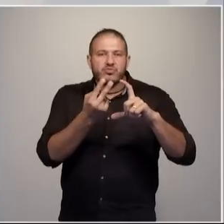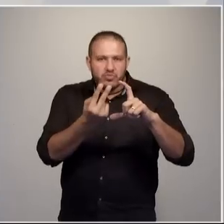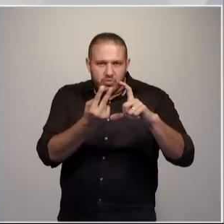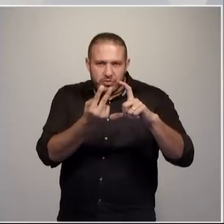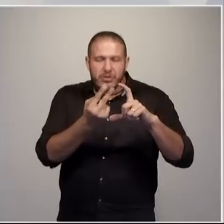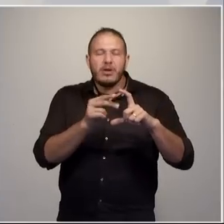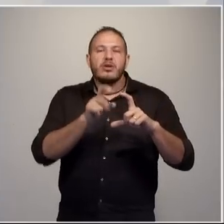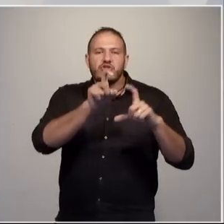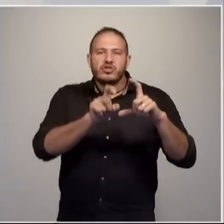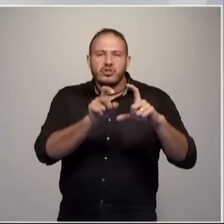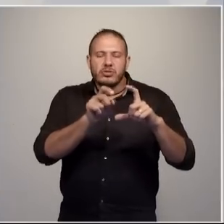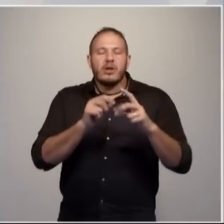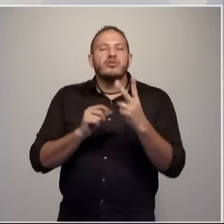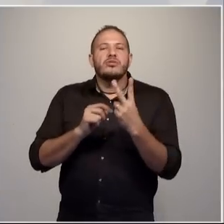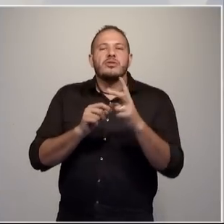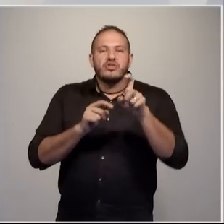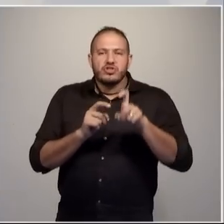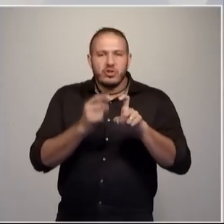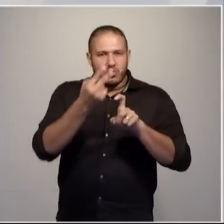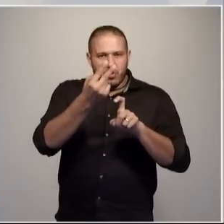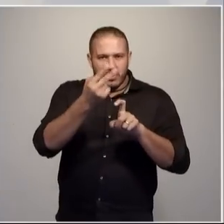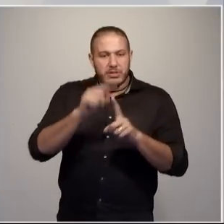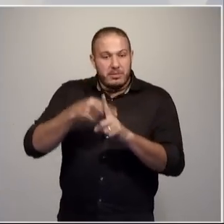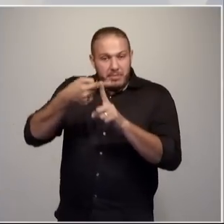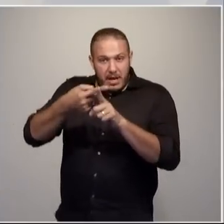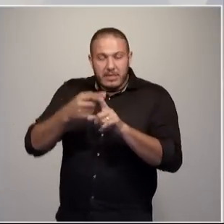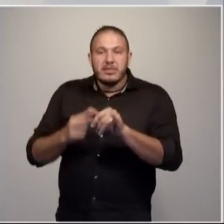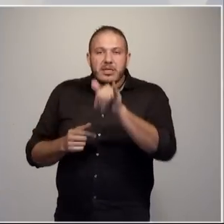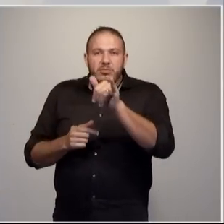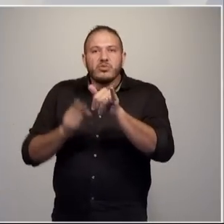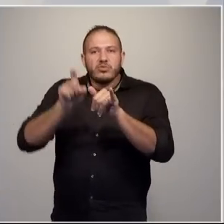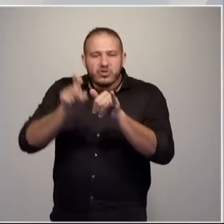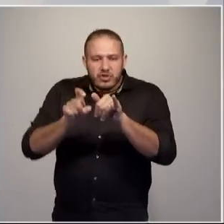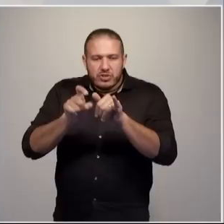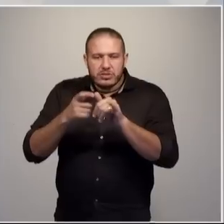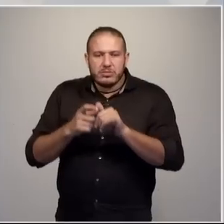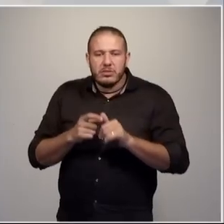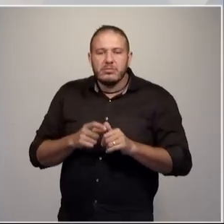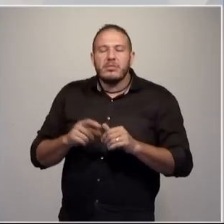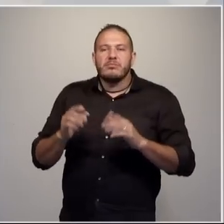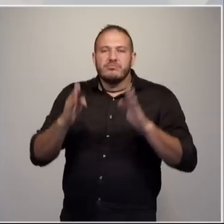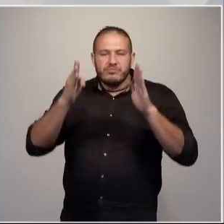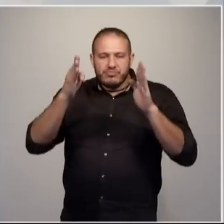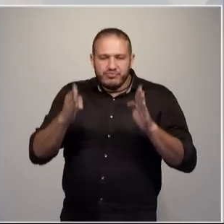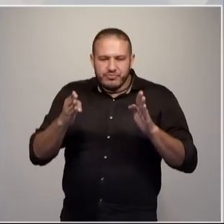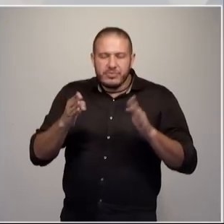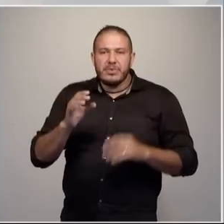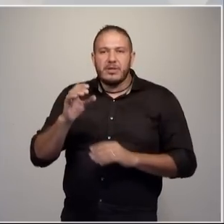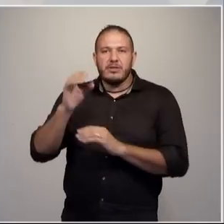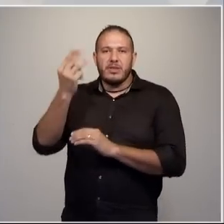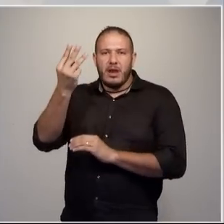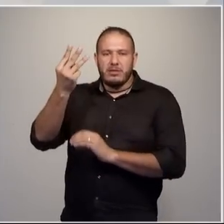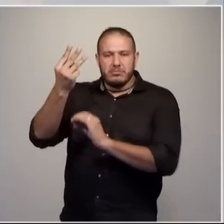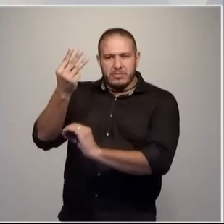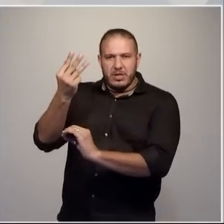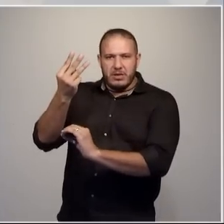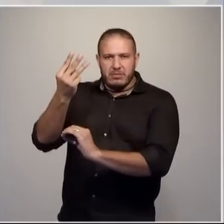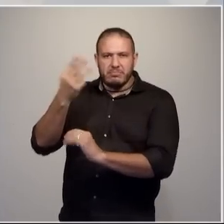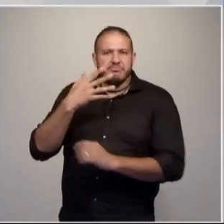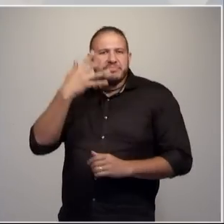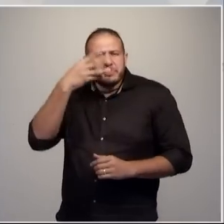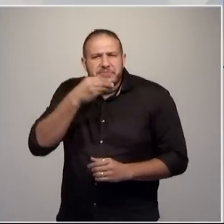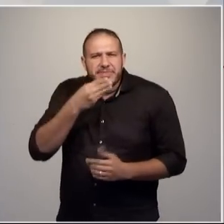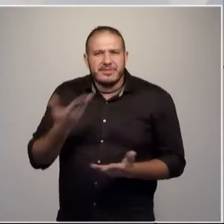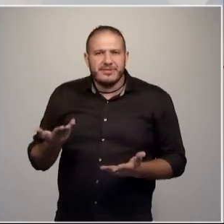mais yx de 0 a 3. Olha que bonitinho.